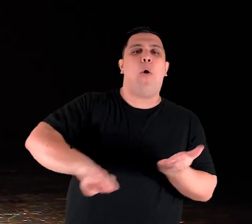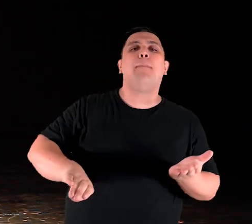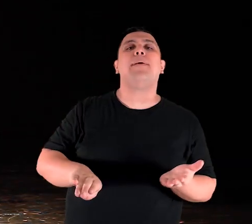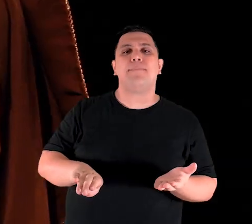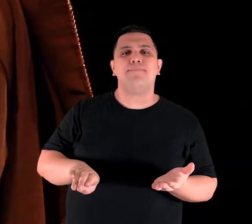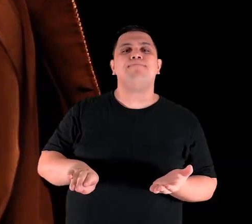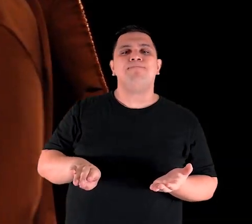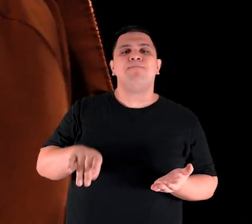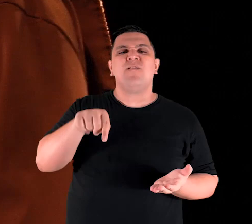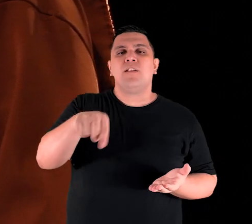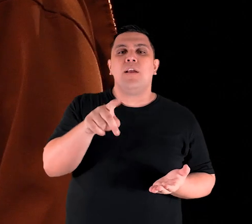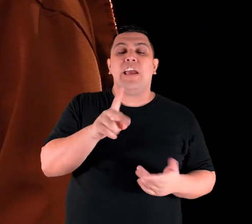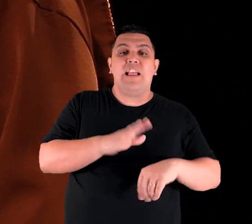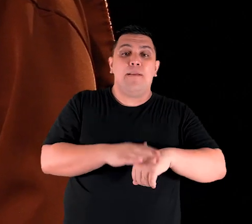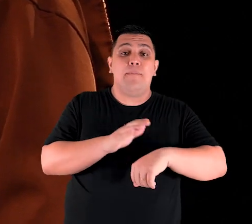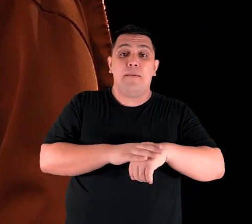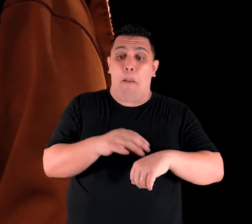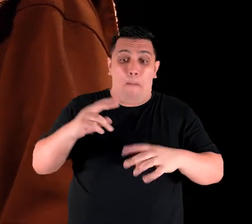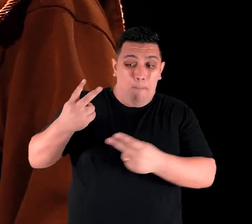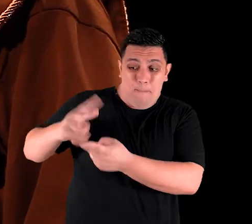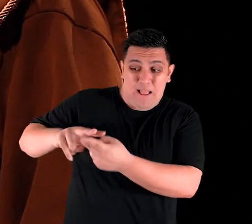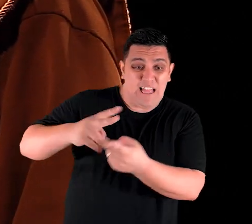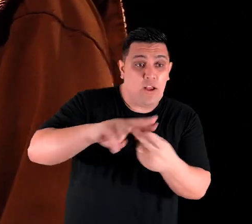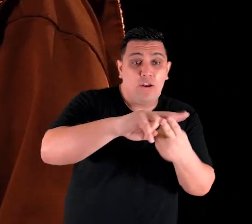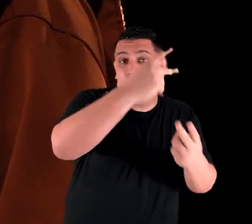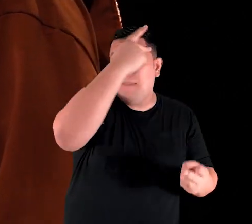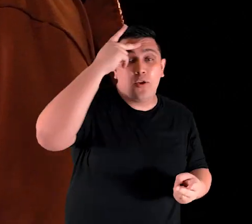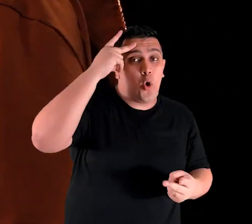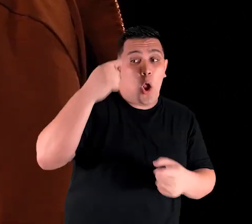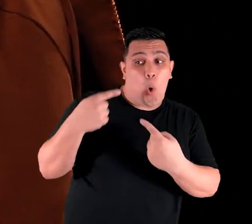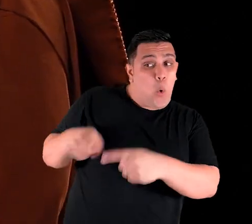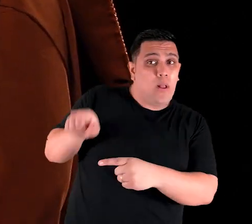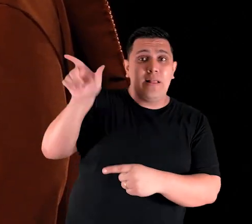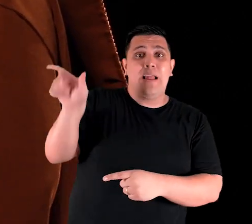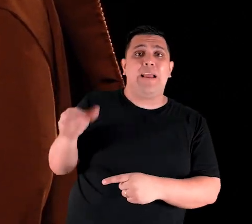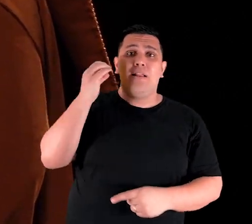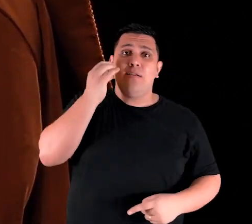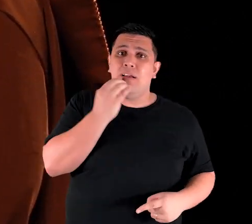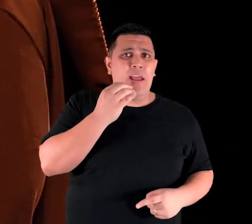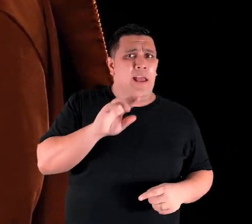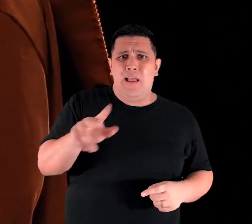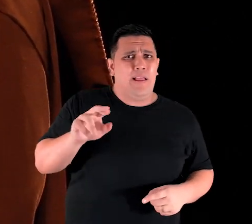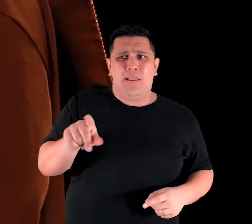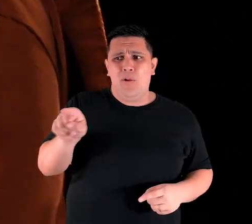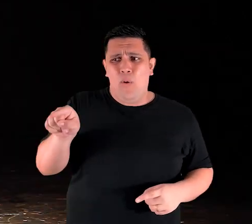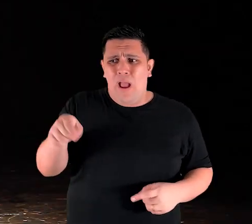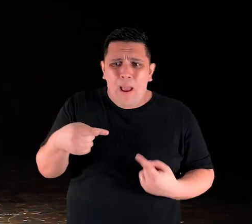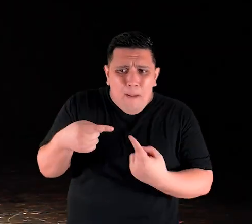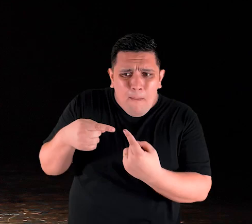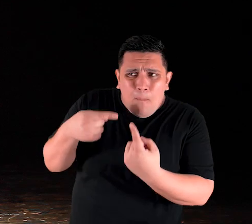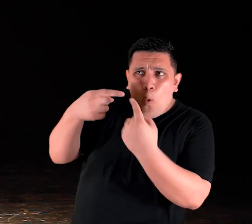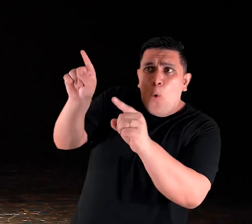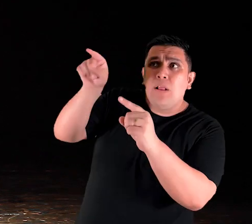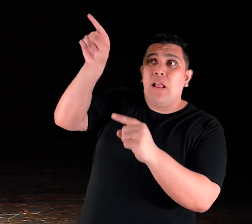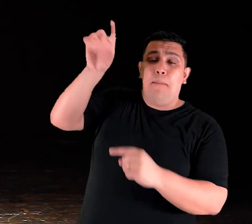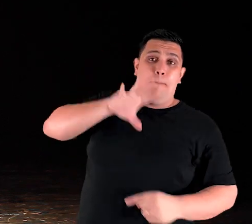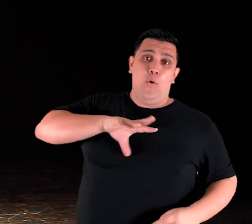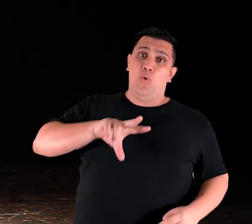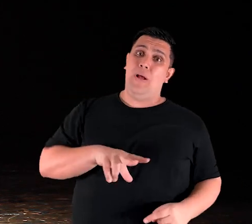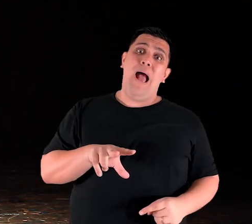opositores. E olha que nem todos eram opositores propriamente dito a Dom Pedro, e sim a